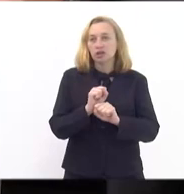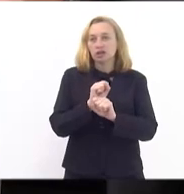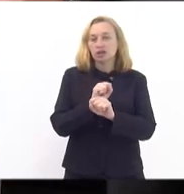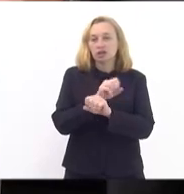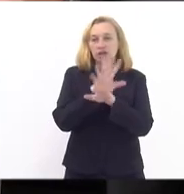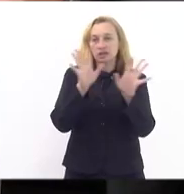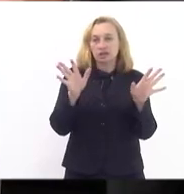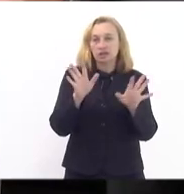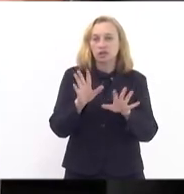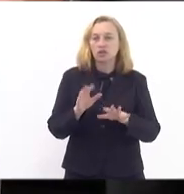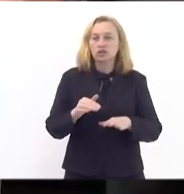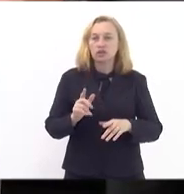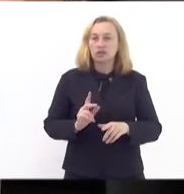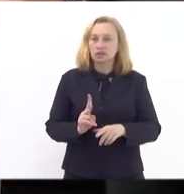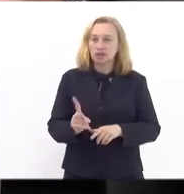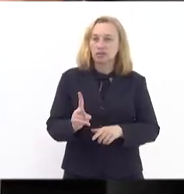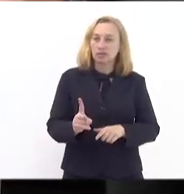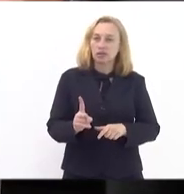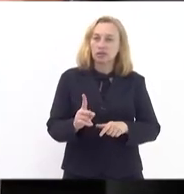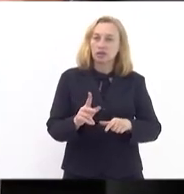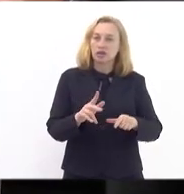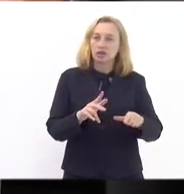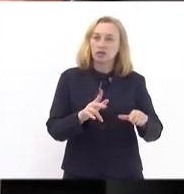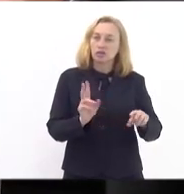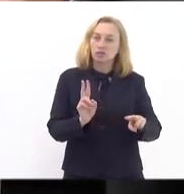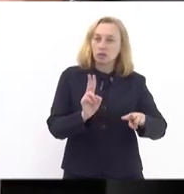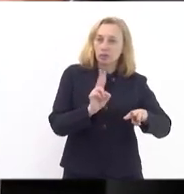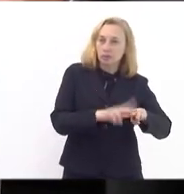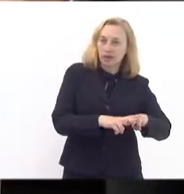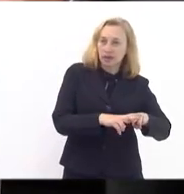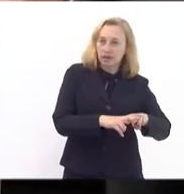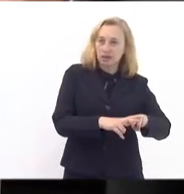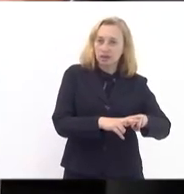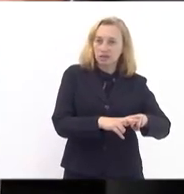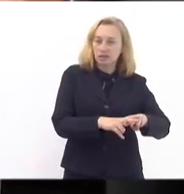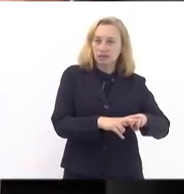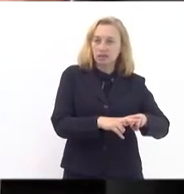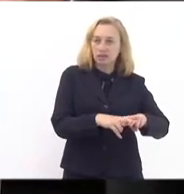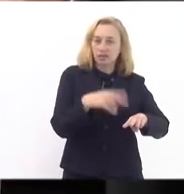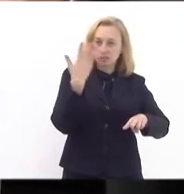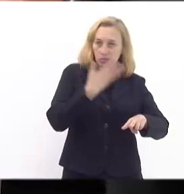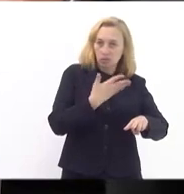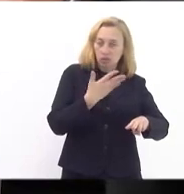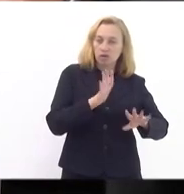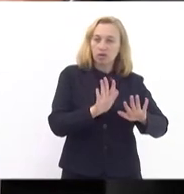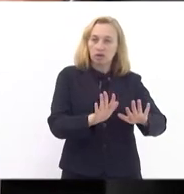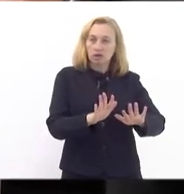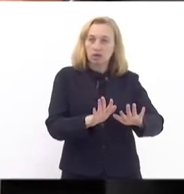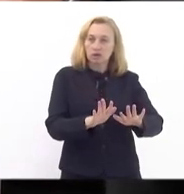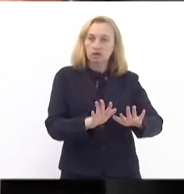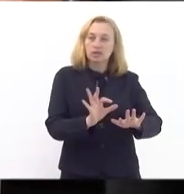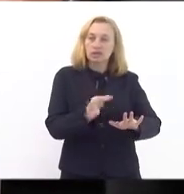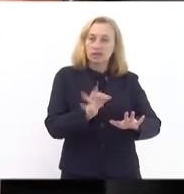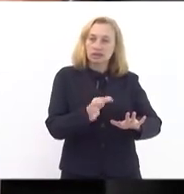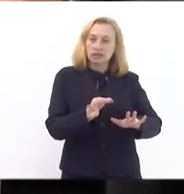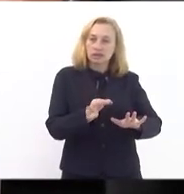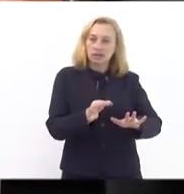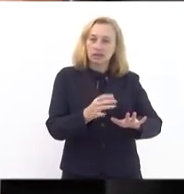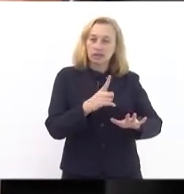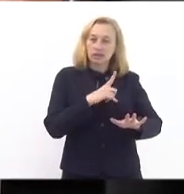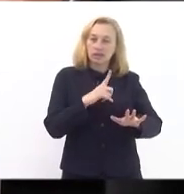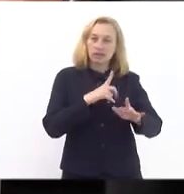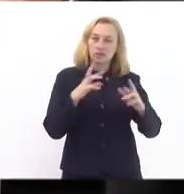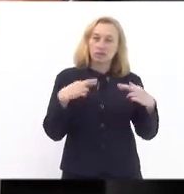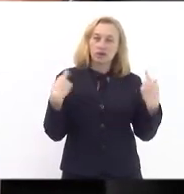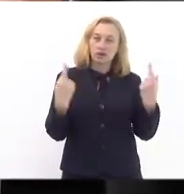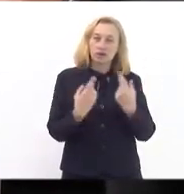toda vez que é uma autuação em flagrante ao término desta situação por determinação legal se realiza uma audiência